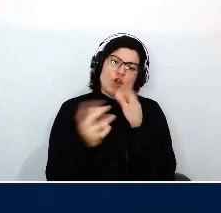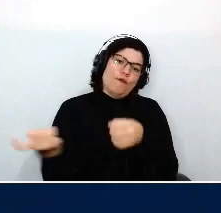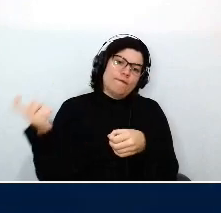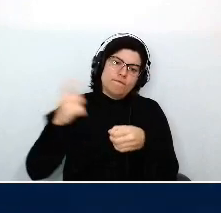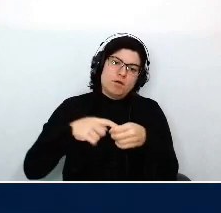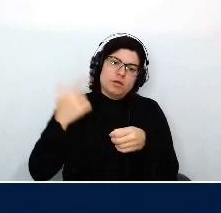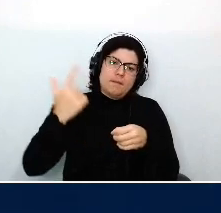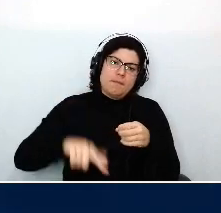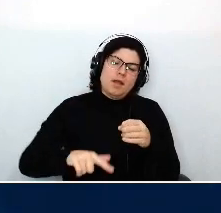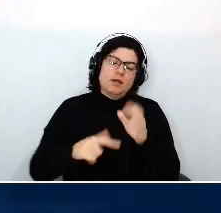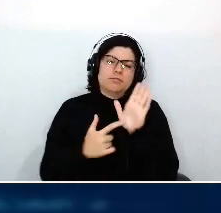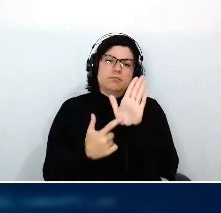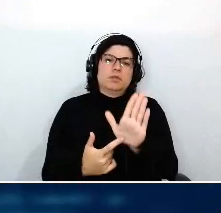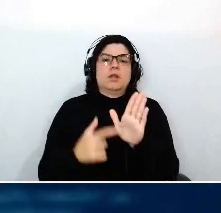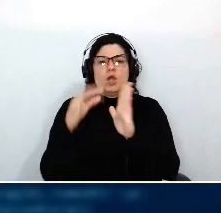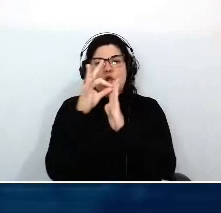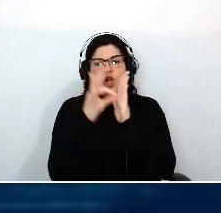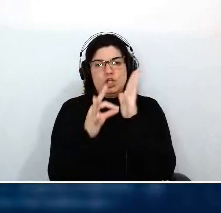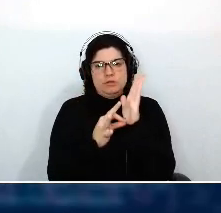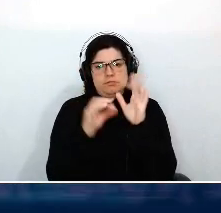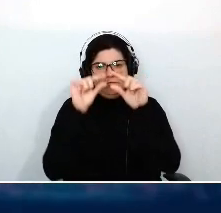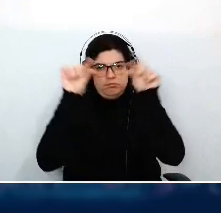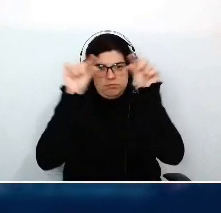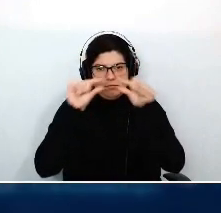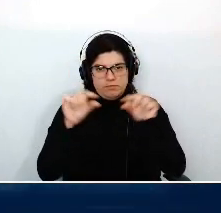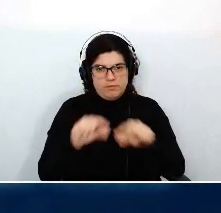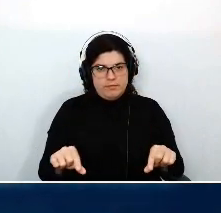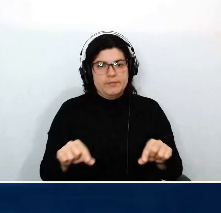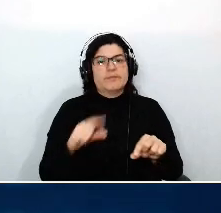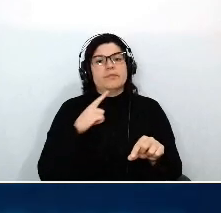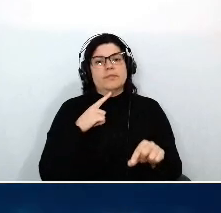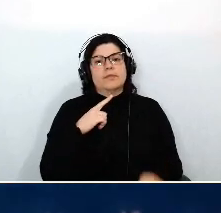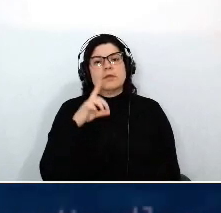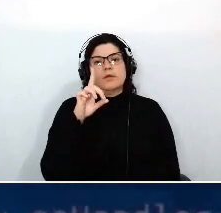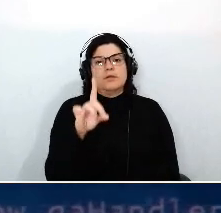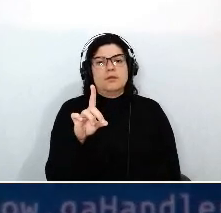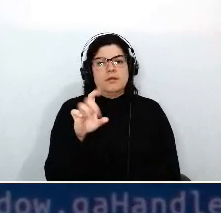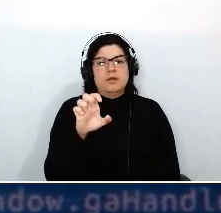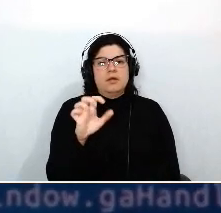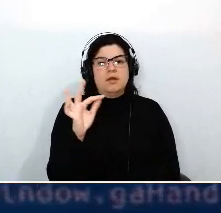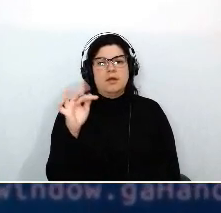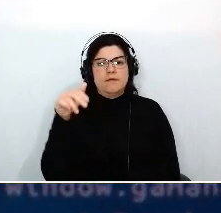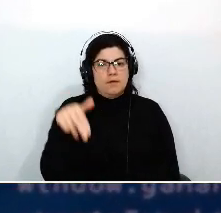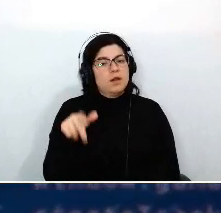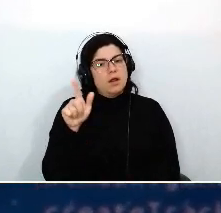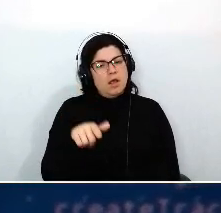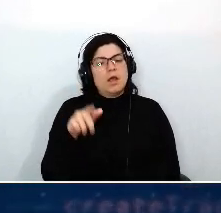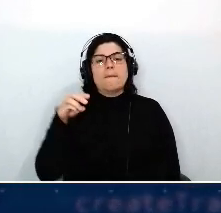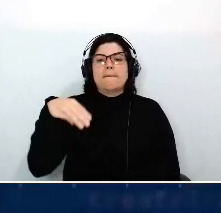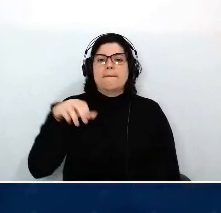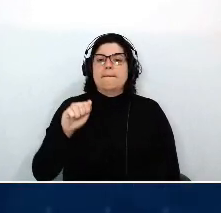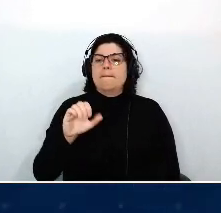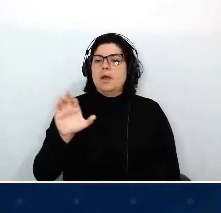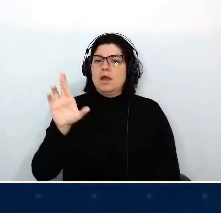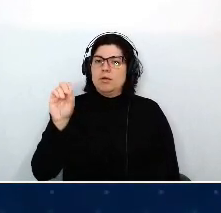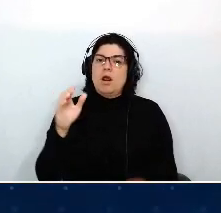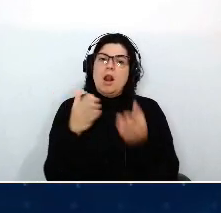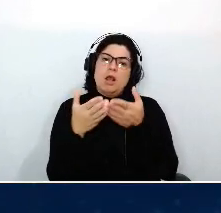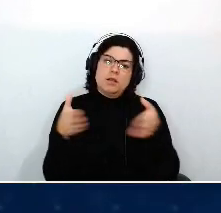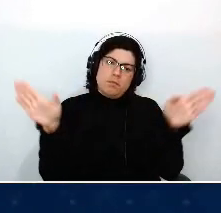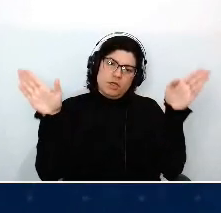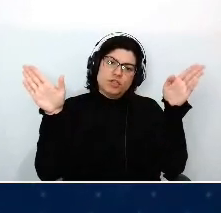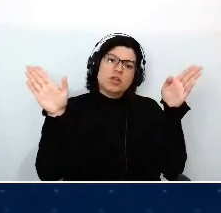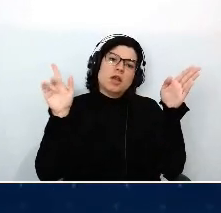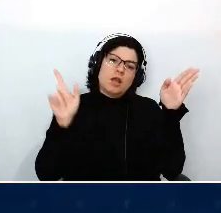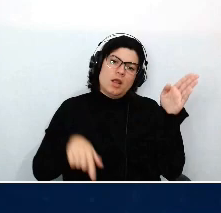A DFN que a gente viu até agora para definir funções é uma macro. Ela expande para isso aqui. Ela expande